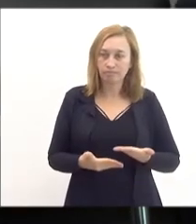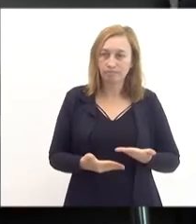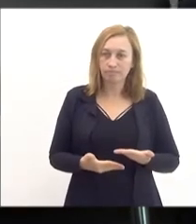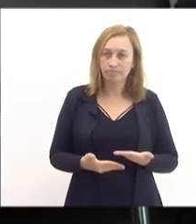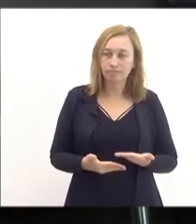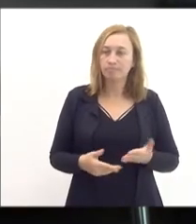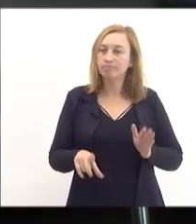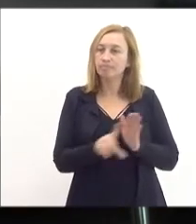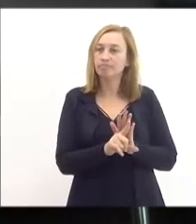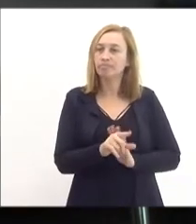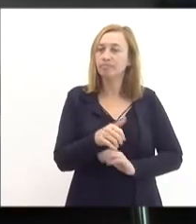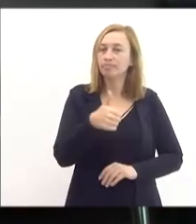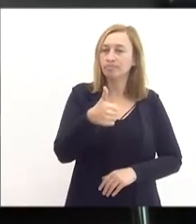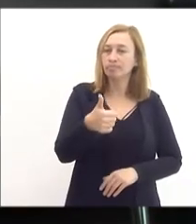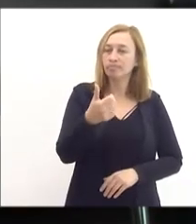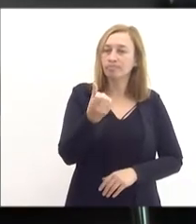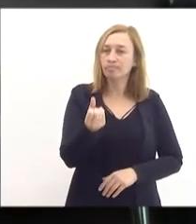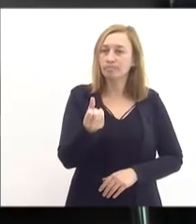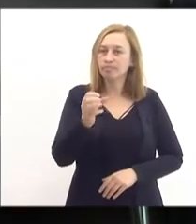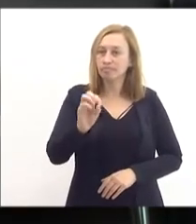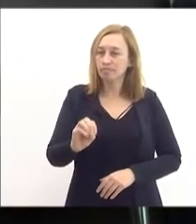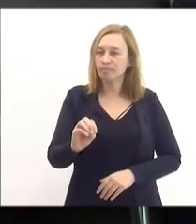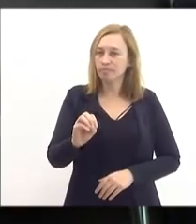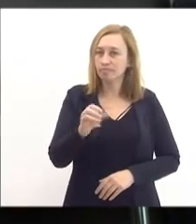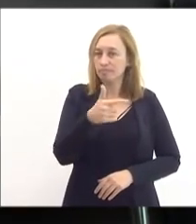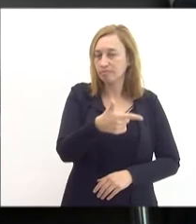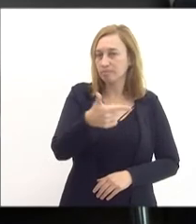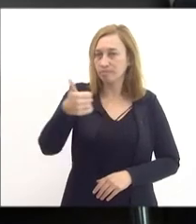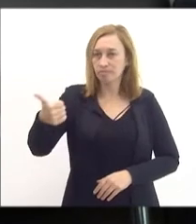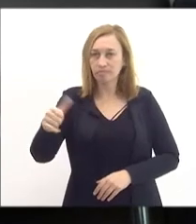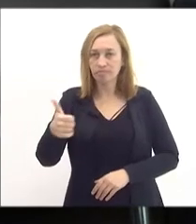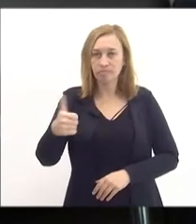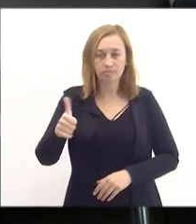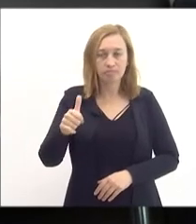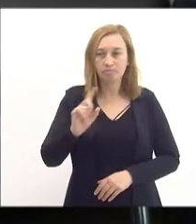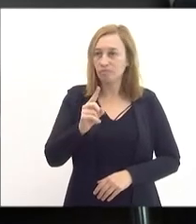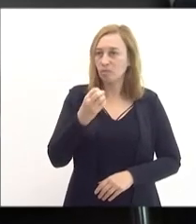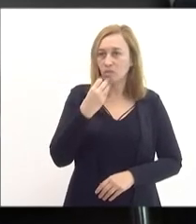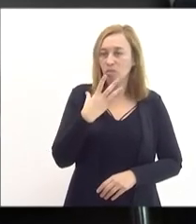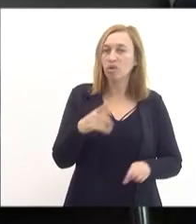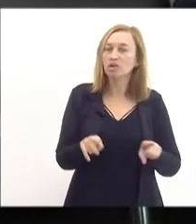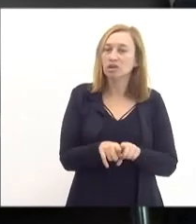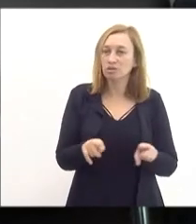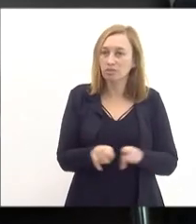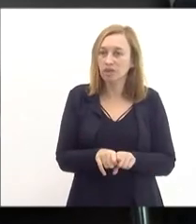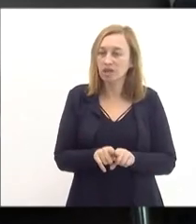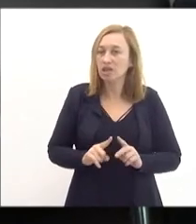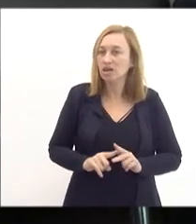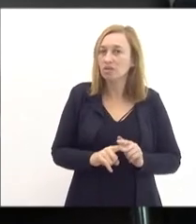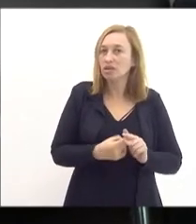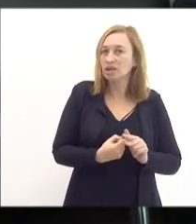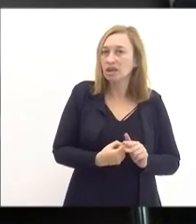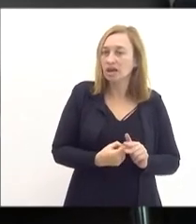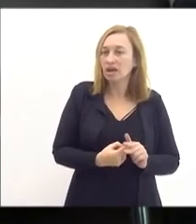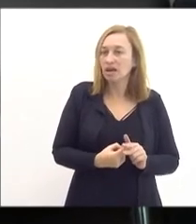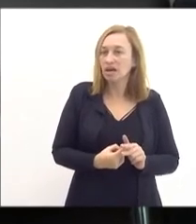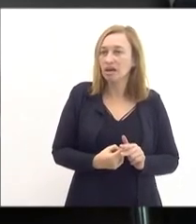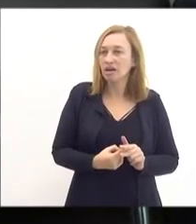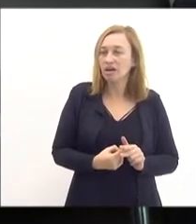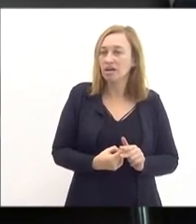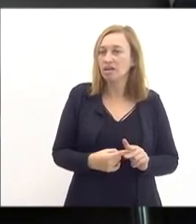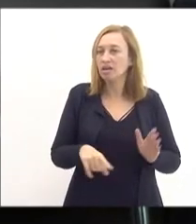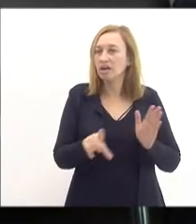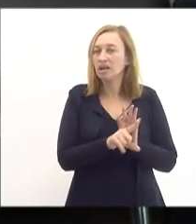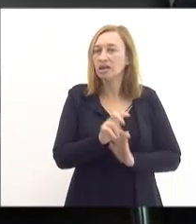estabelecido na Lei 6089 de 2011. Então, não nos parece adequado também alterar a